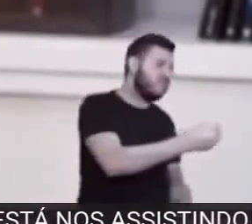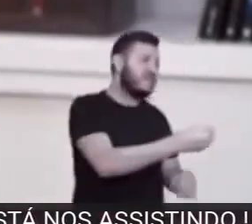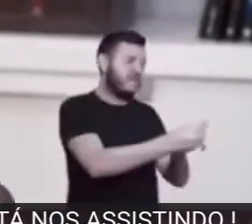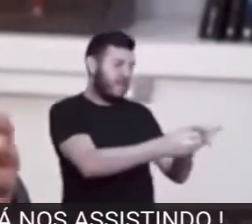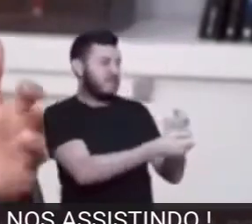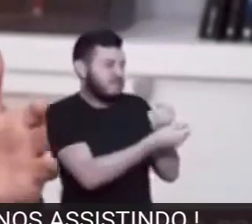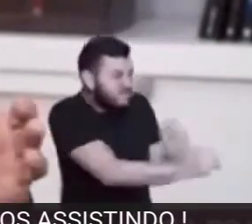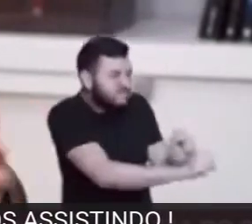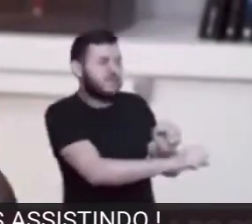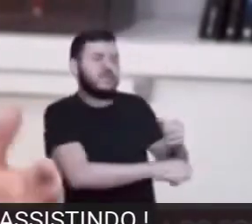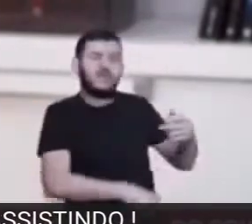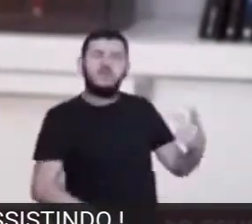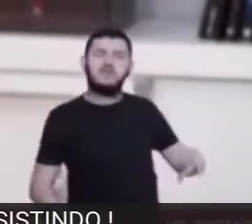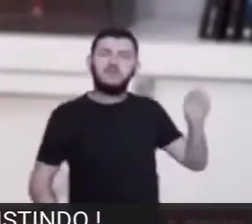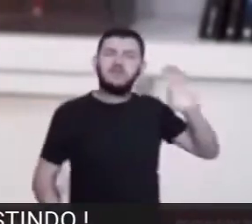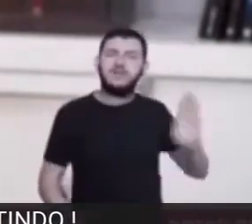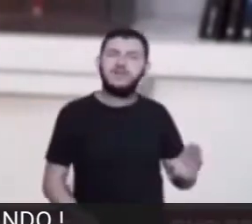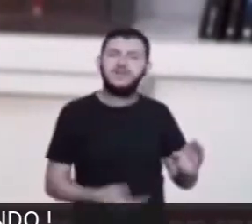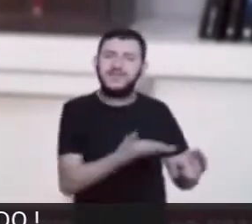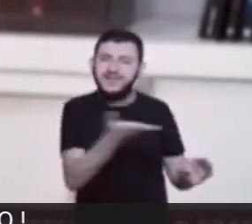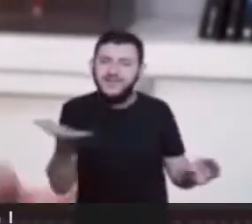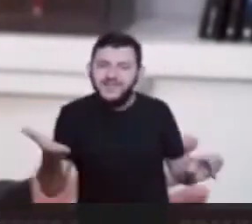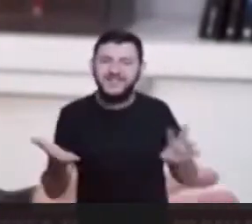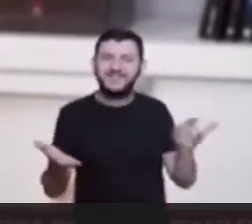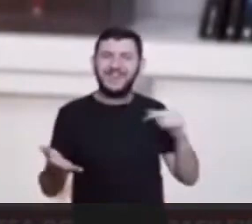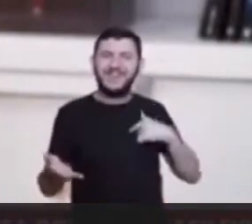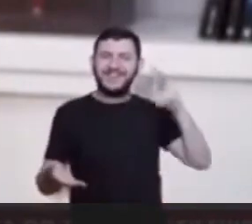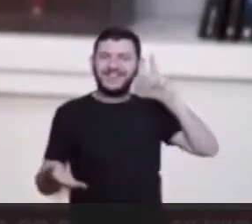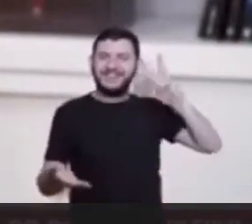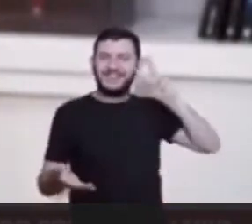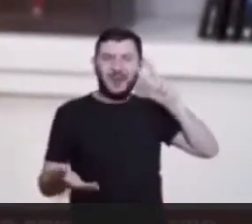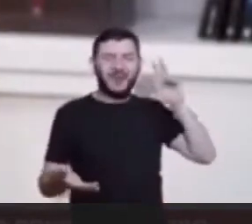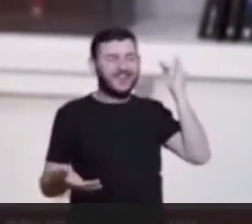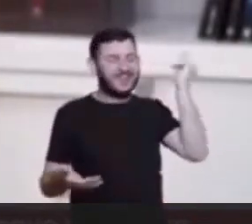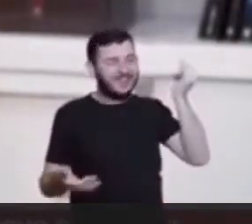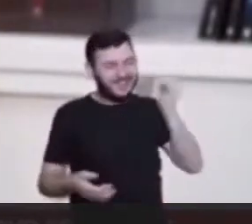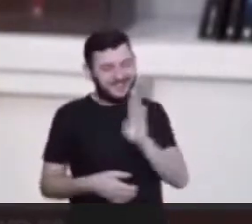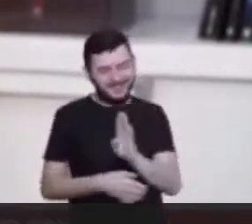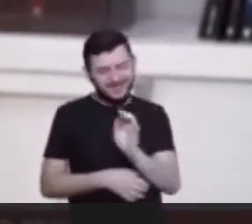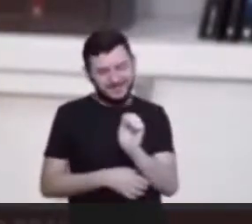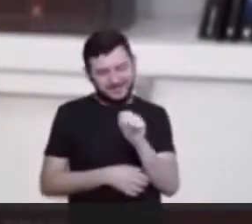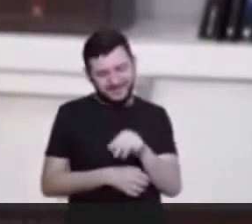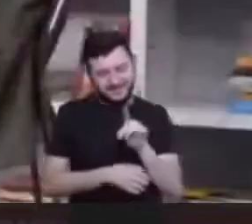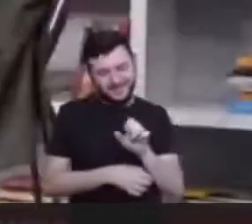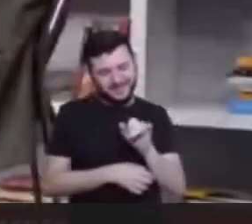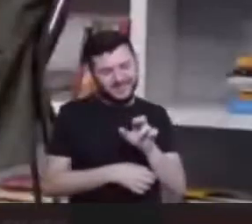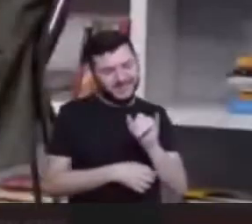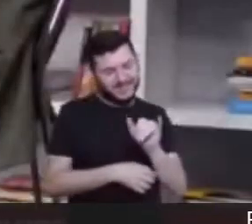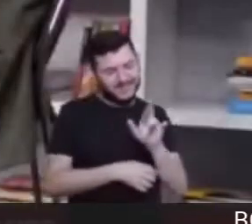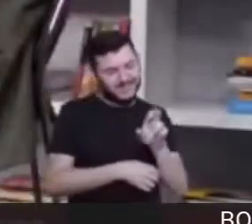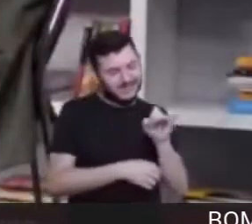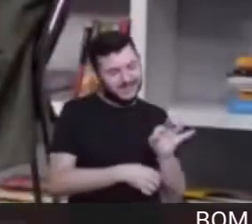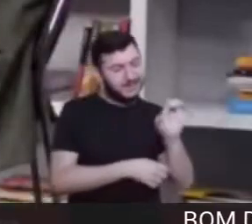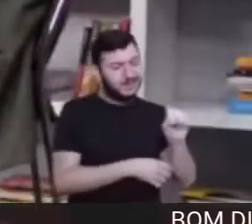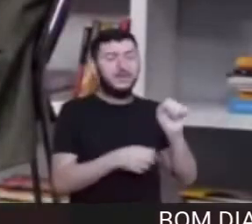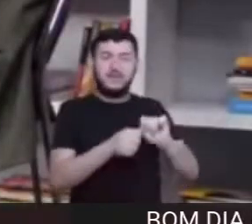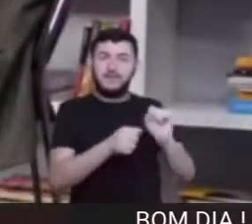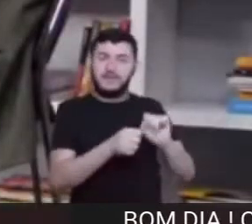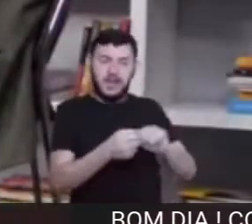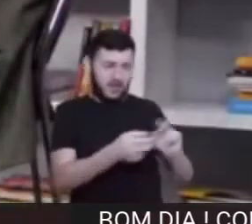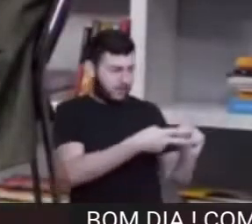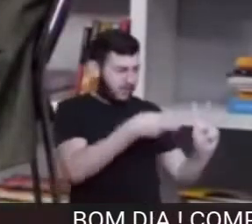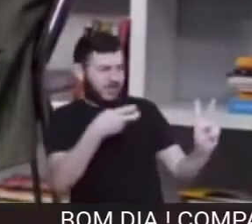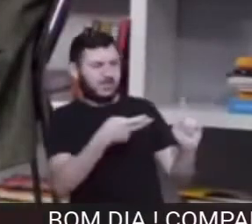e a gente vai ver o que os bandeirantes fizeram com os índios, fizeram com os escravos nesse país. Ali está cheio de estátua homenageando